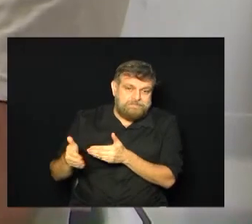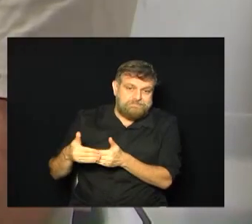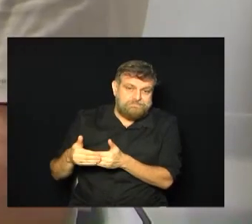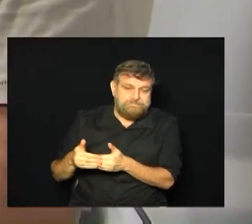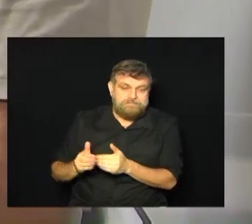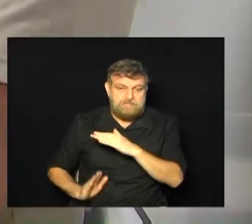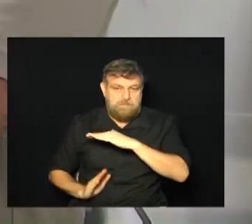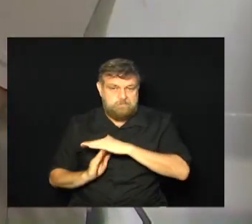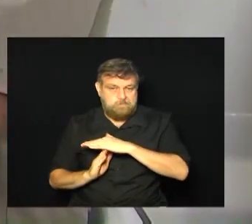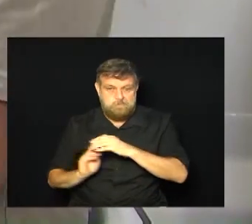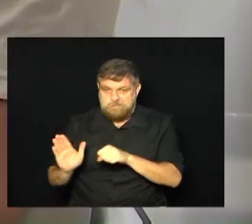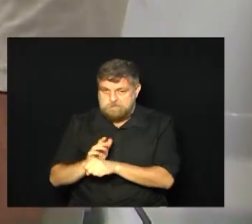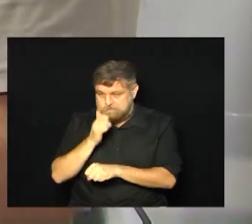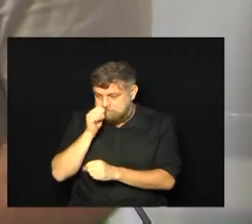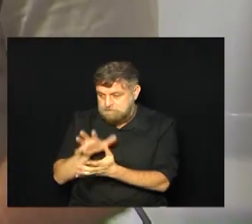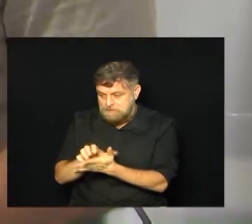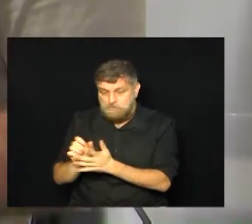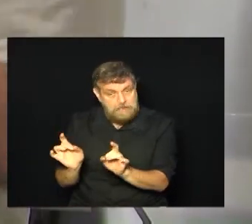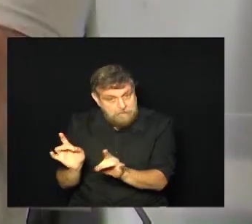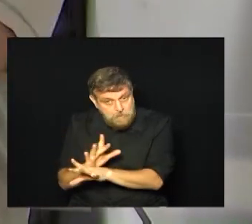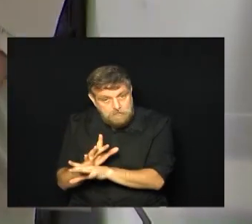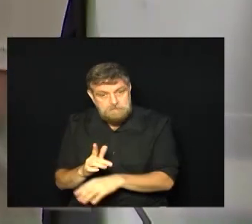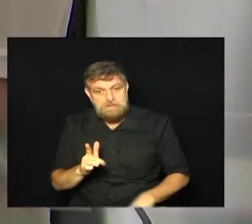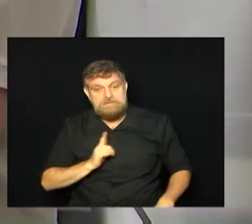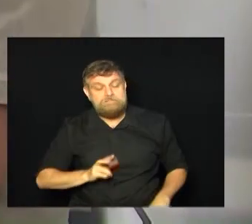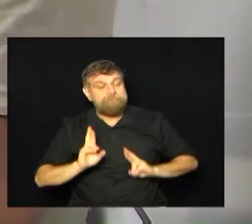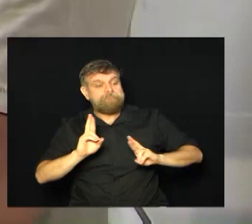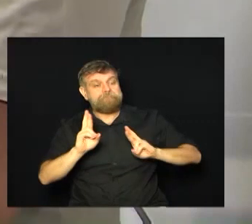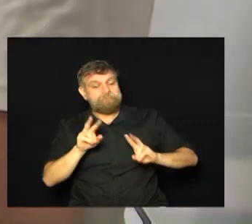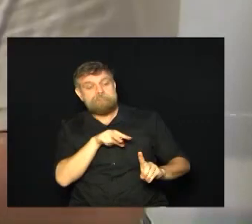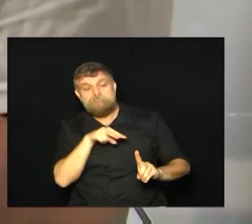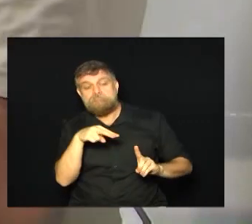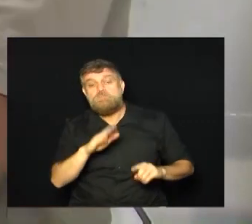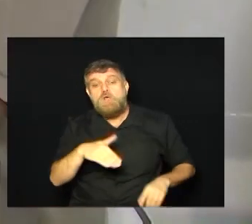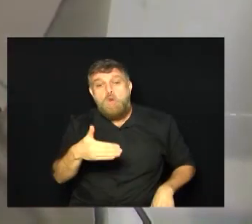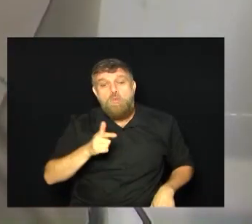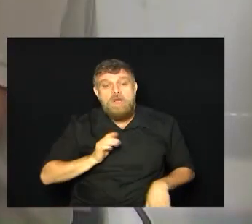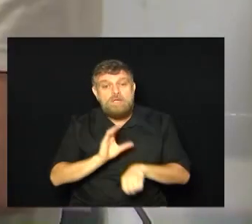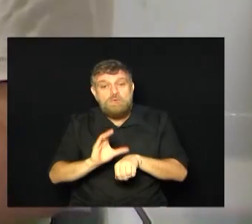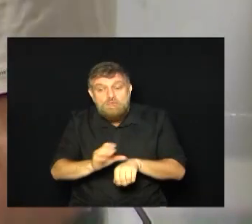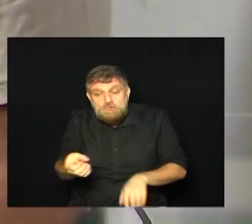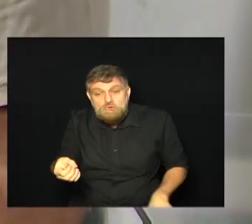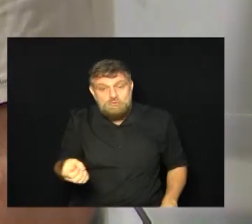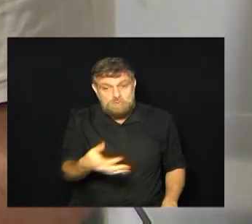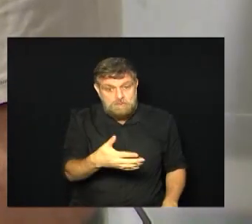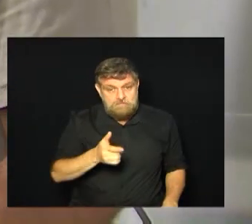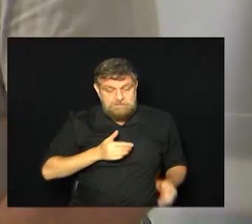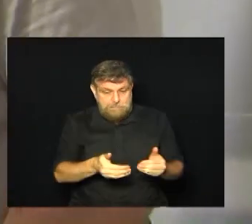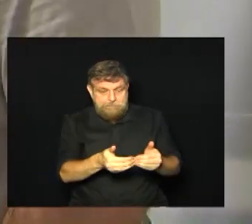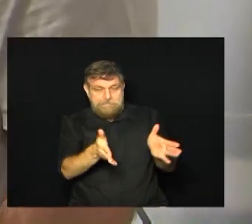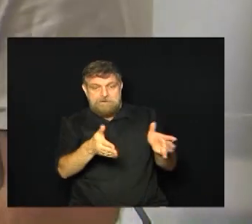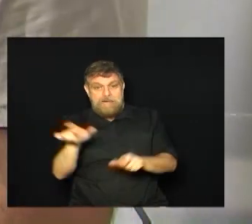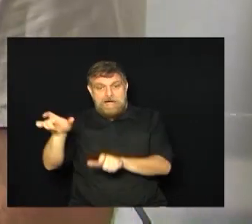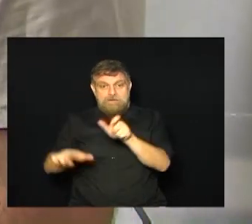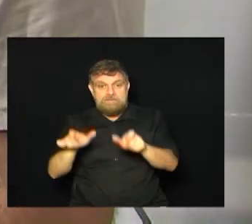matrículas, inclusive, já foram realizadas e há expectativa de quando novas vagas estarão abertas para as